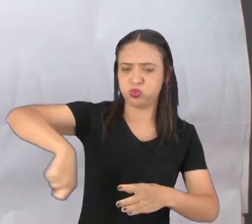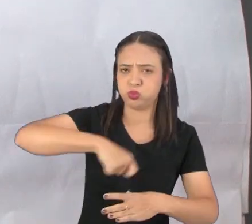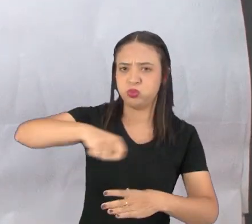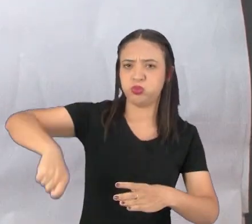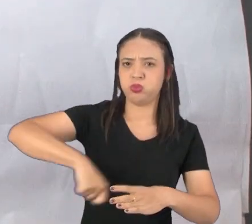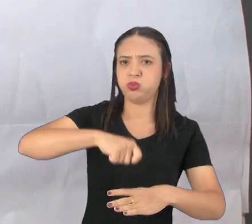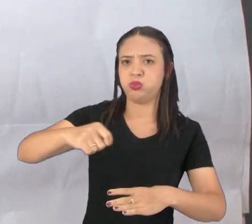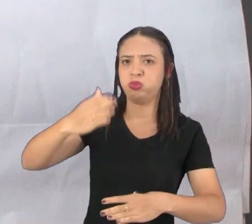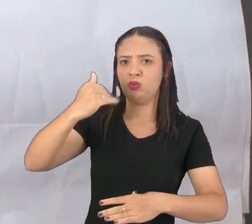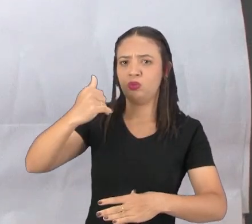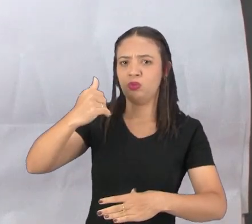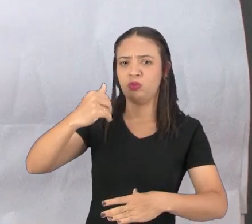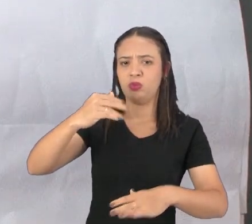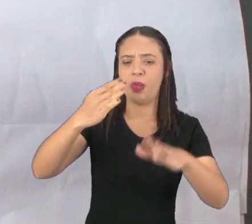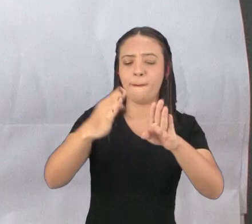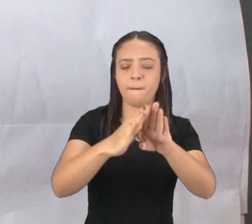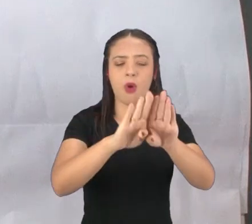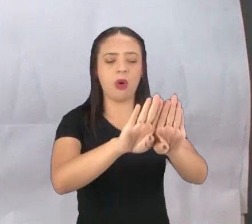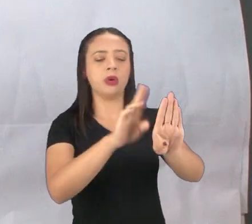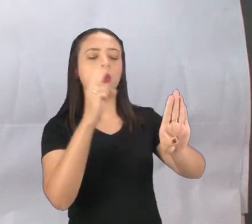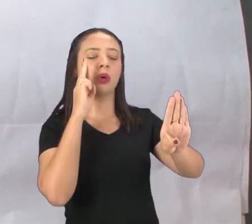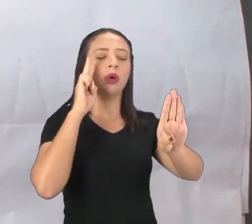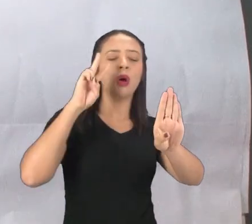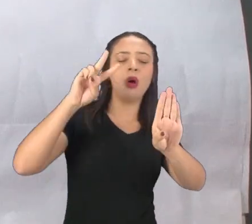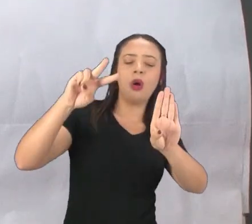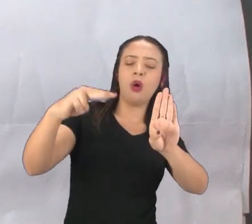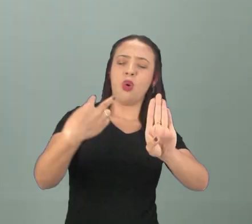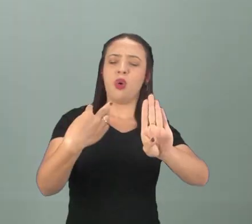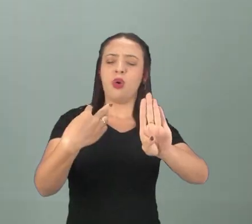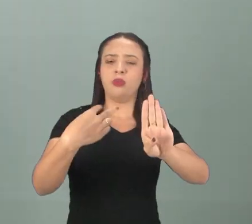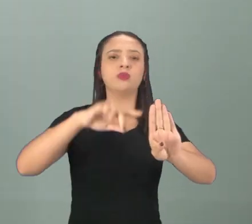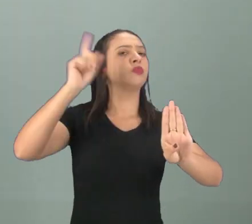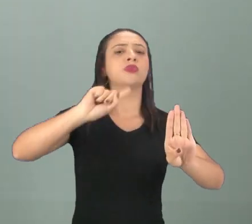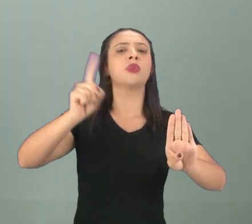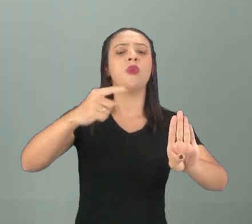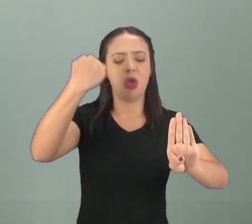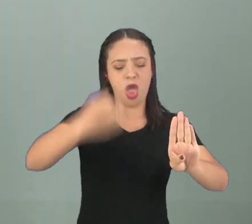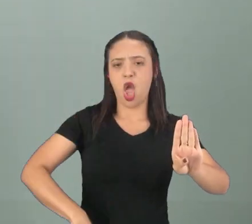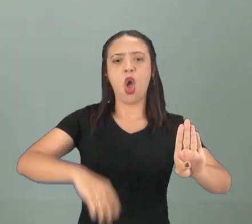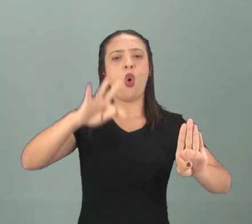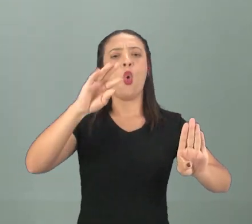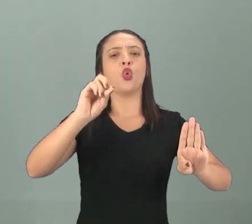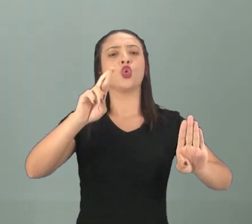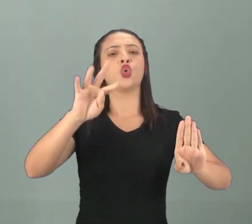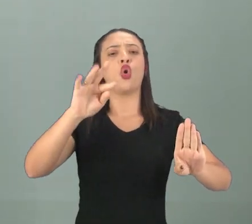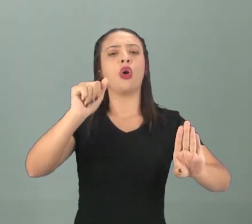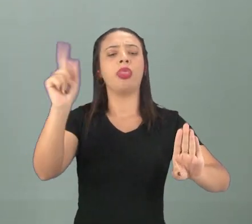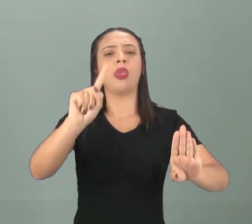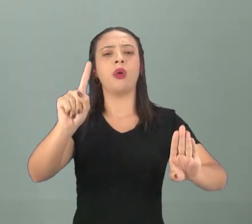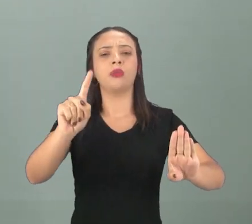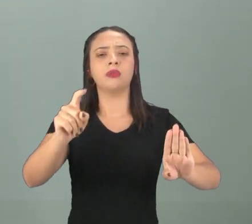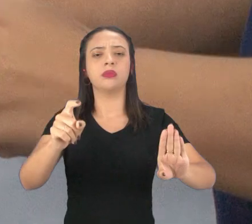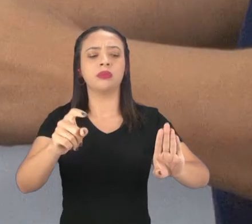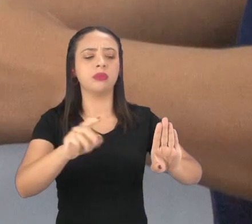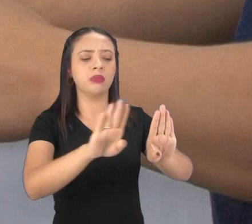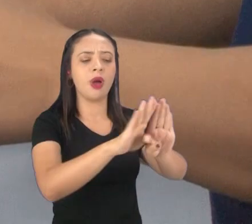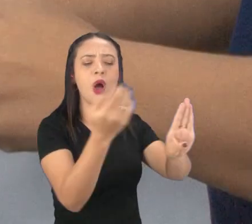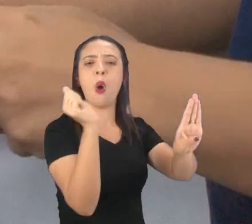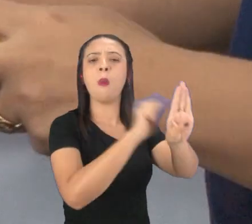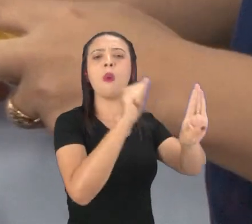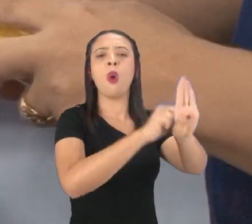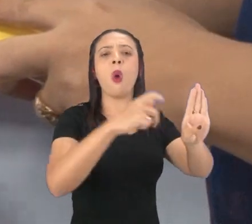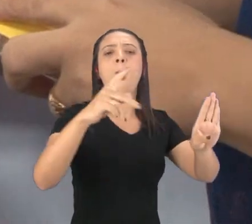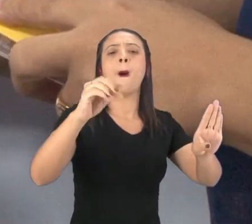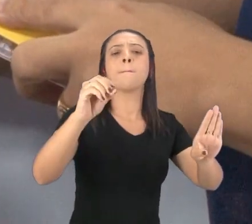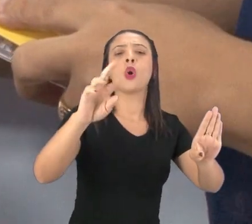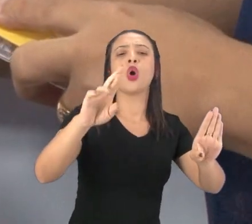Não me olhe da porta, que eu não sou torta. Não me olhe do portão, que